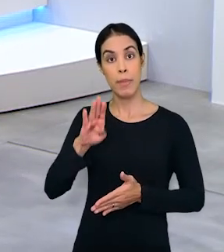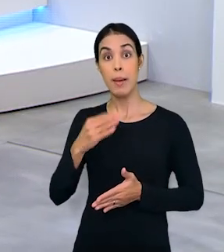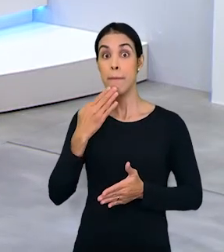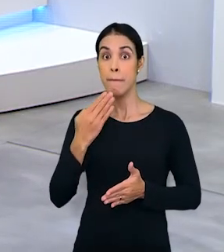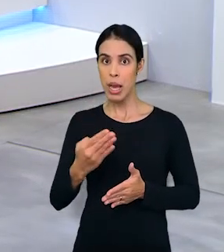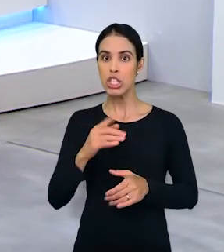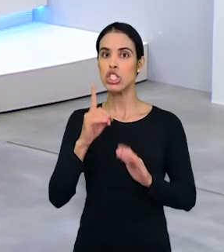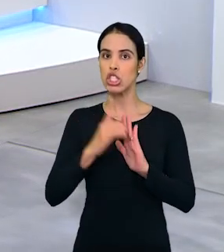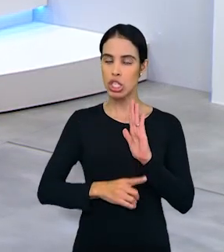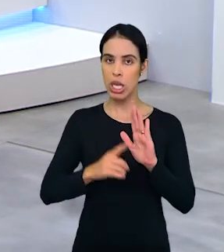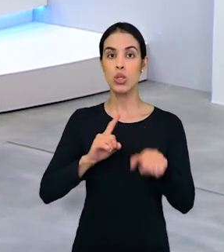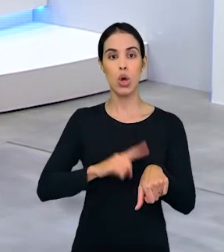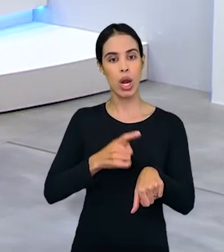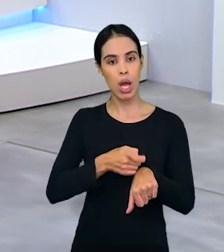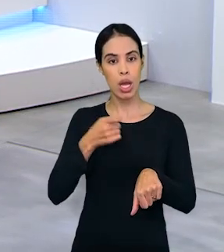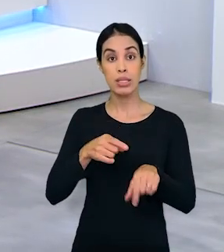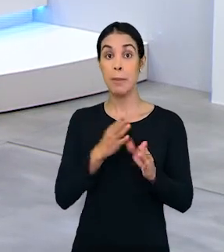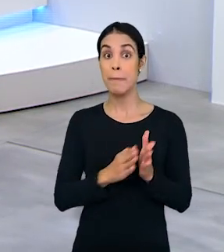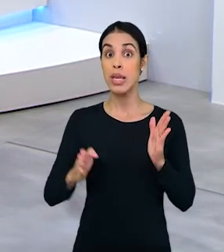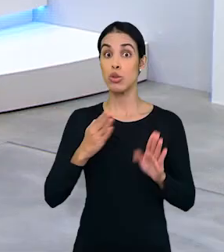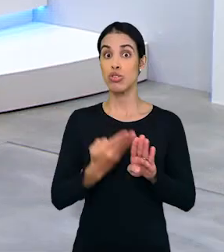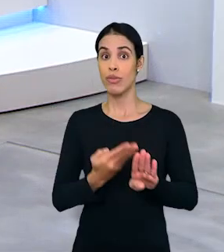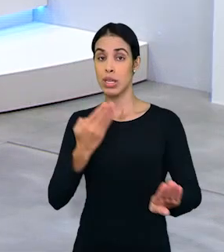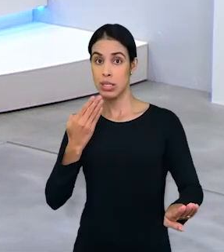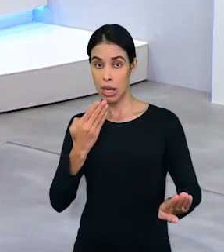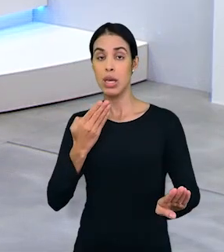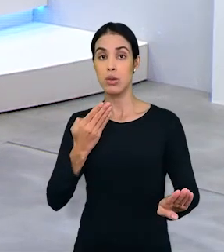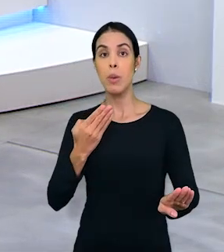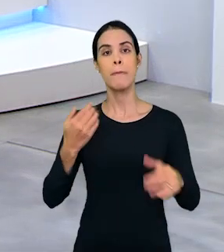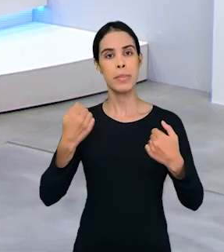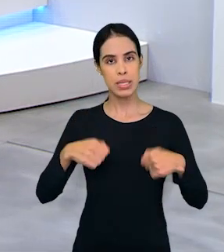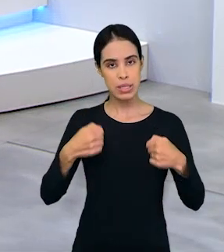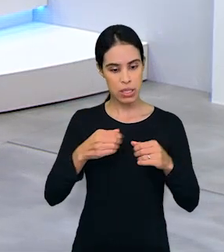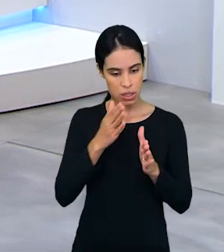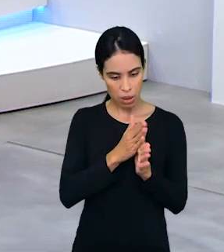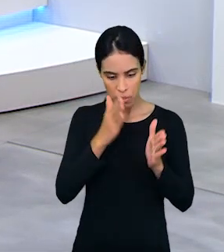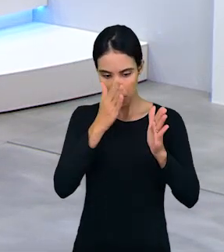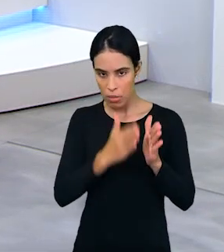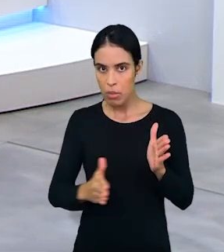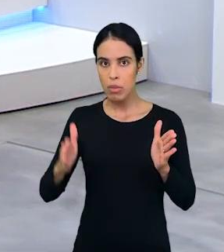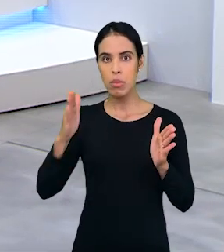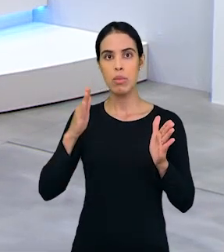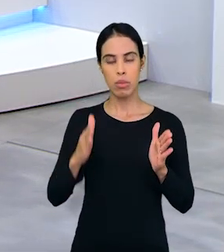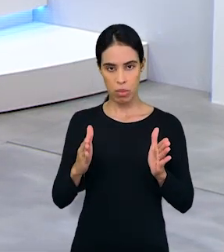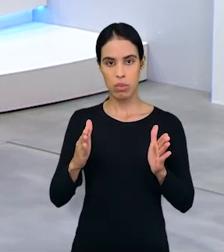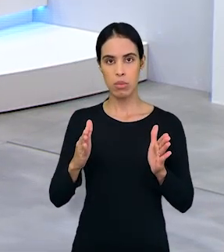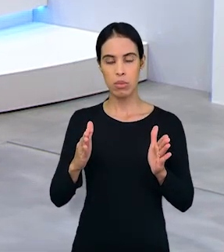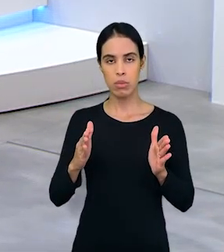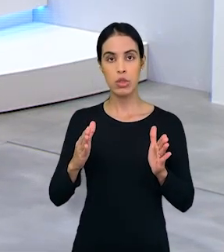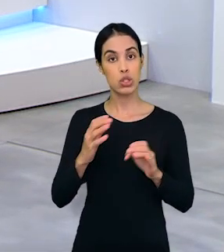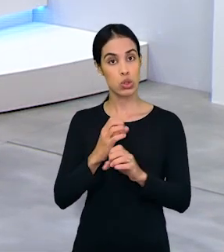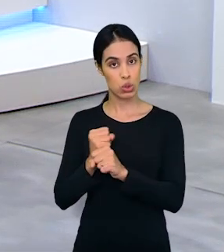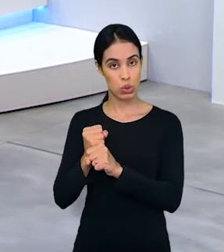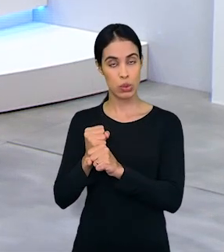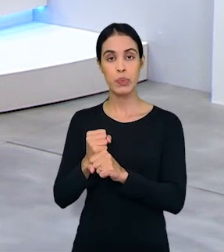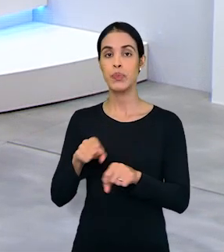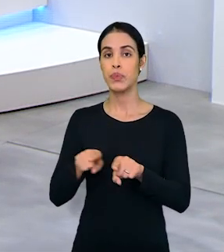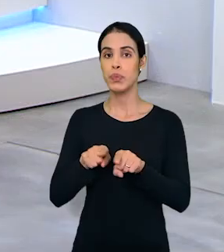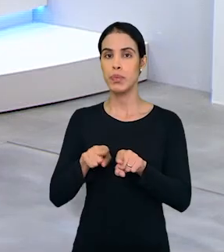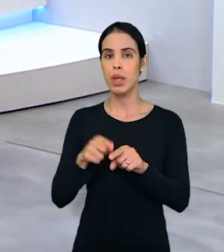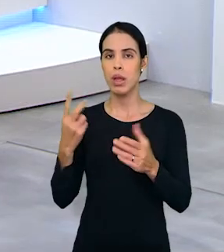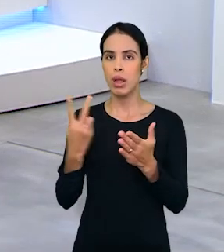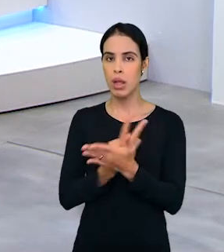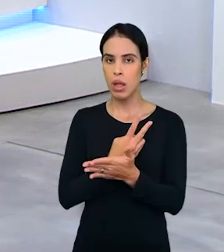à jornada especial. Período de afastamento por incapacidade permanente deve ser contado para incorporar gratificação. Erro